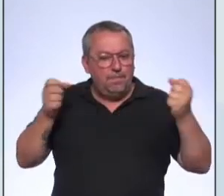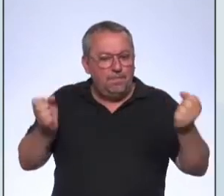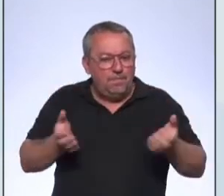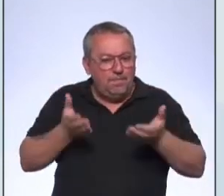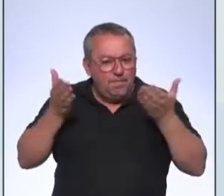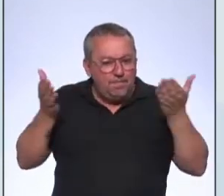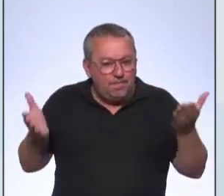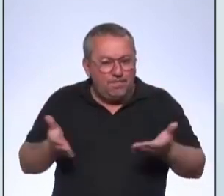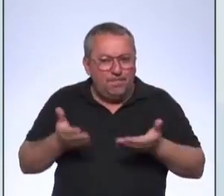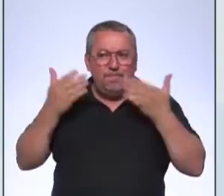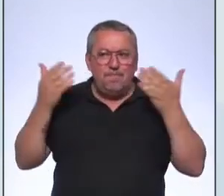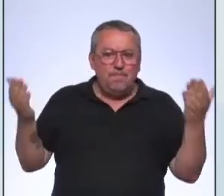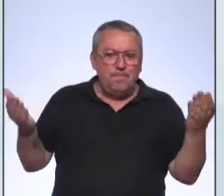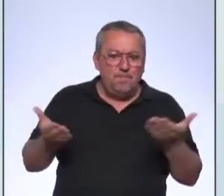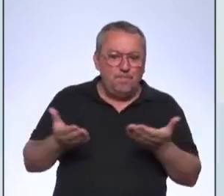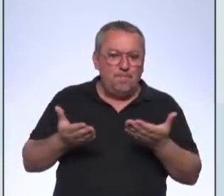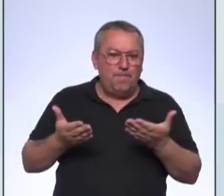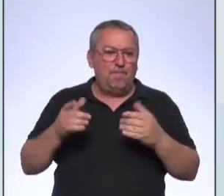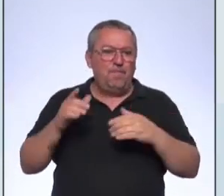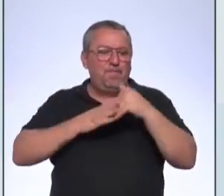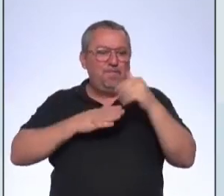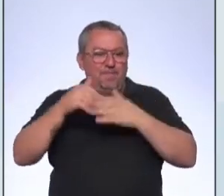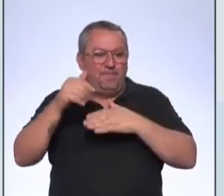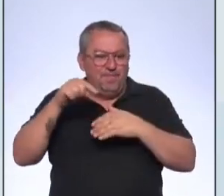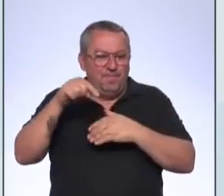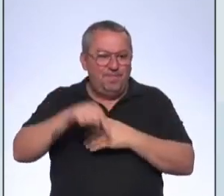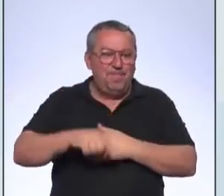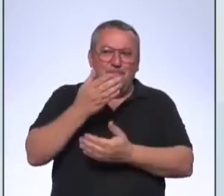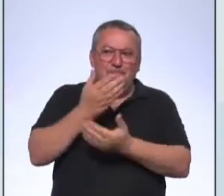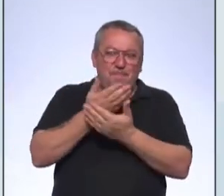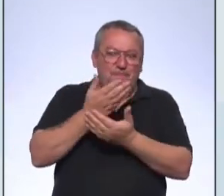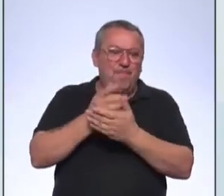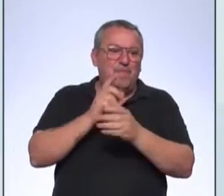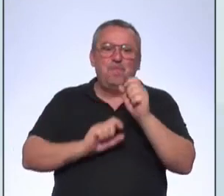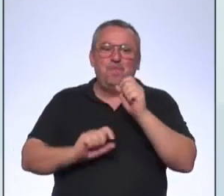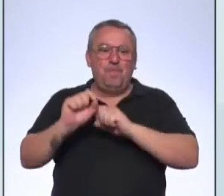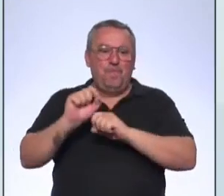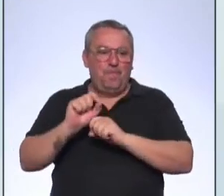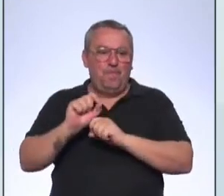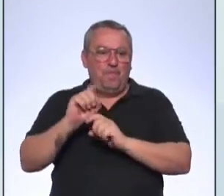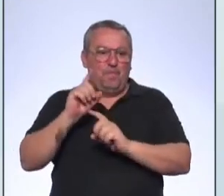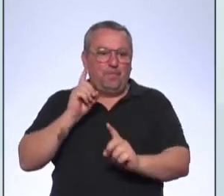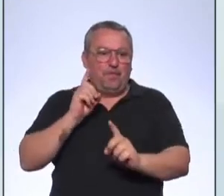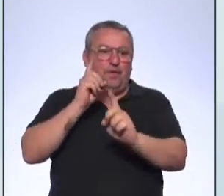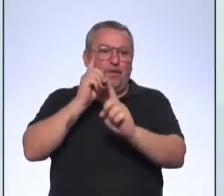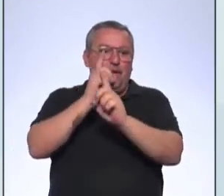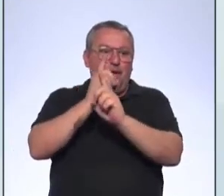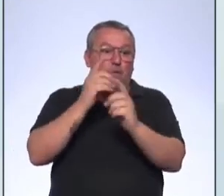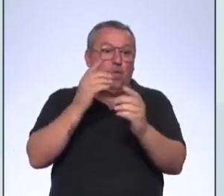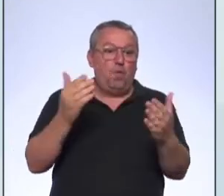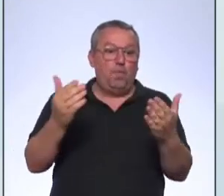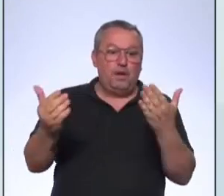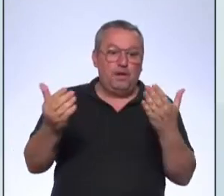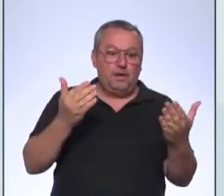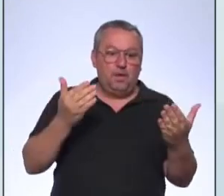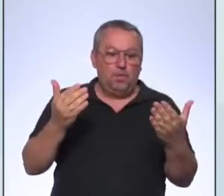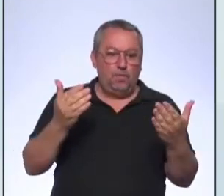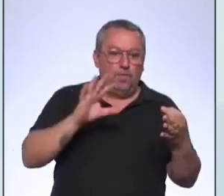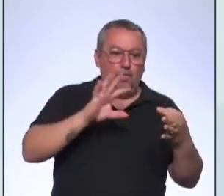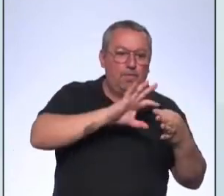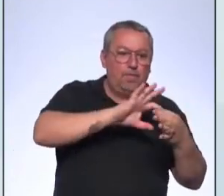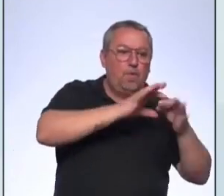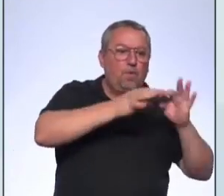motivadas, estimuladas com as atividades dessa aula será a identificação, a